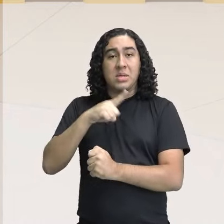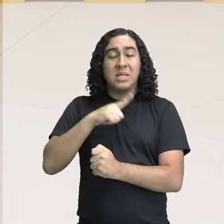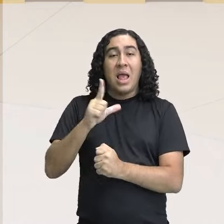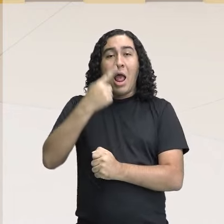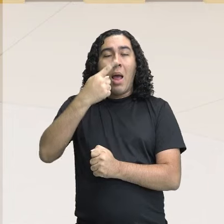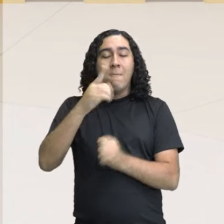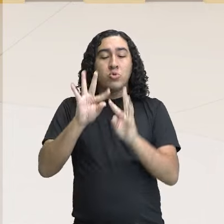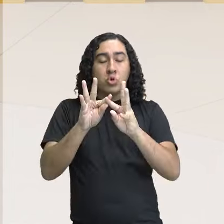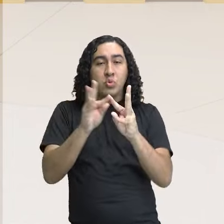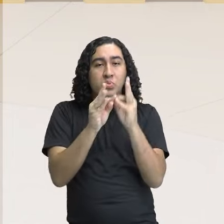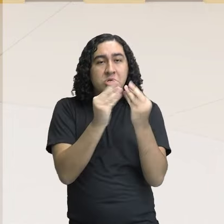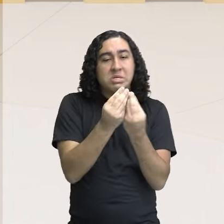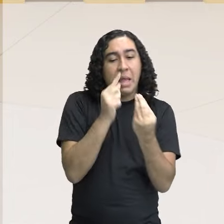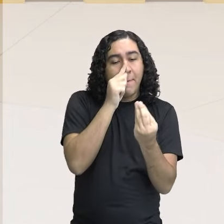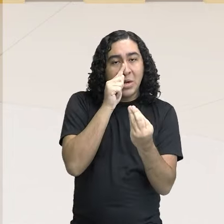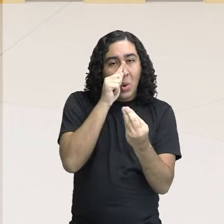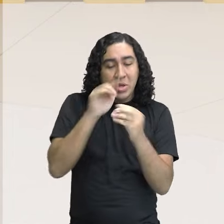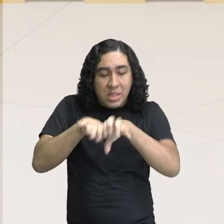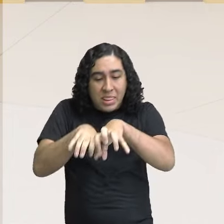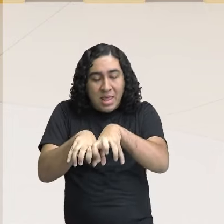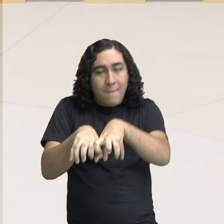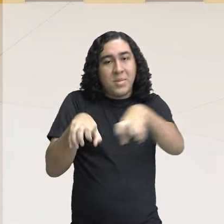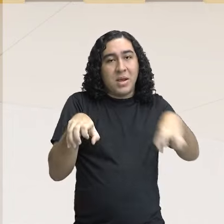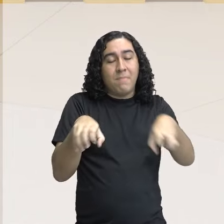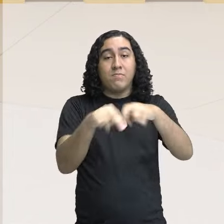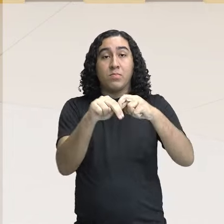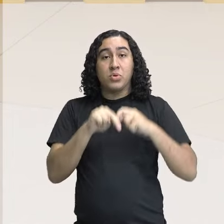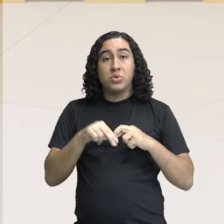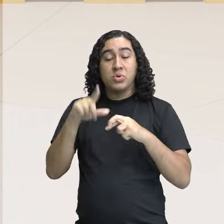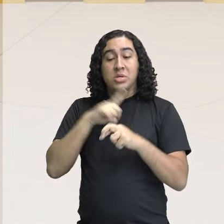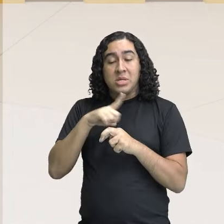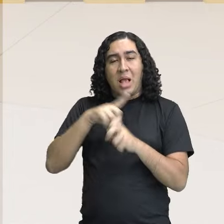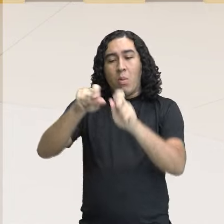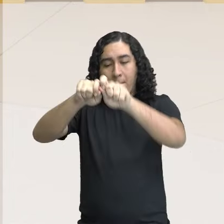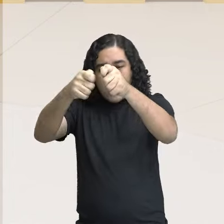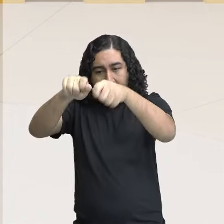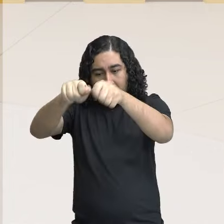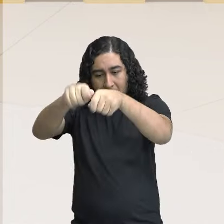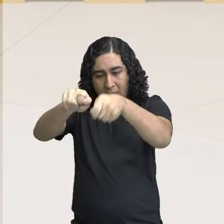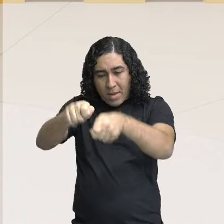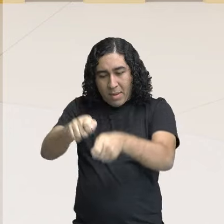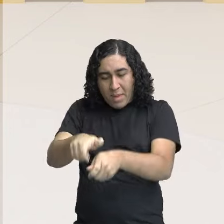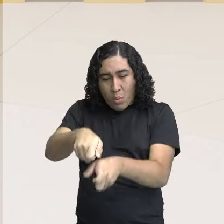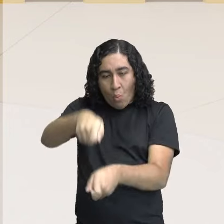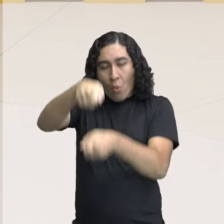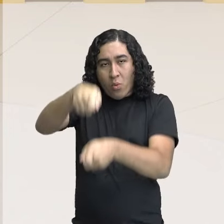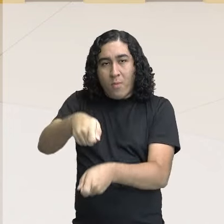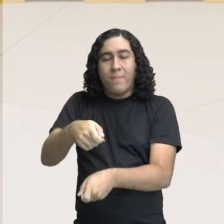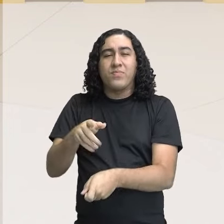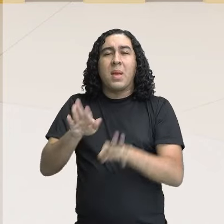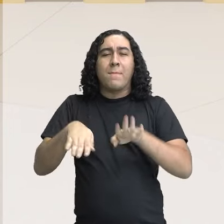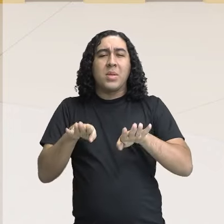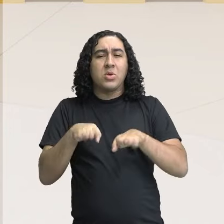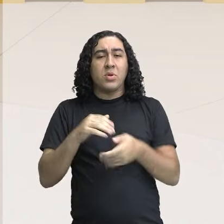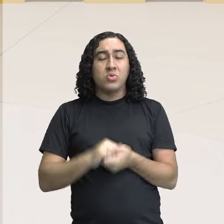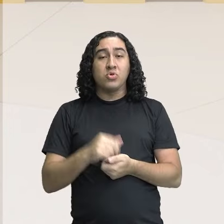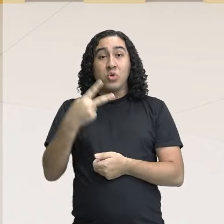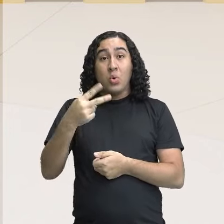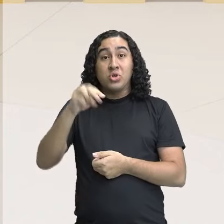tem esse formato aqui, ó, cilíndrico, feito de palhas trançadas, com aproximadamente, olha aqui,